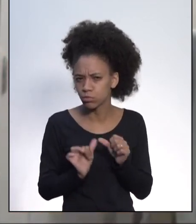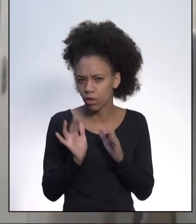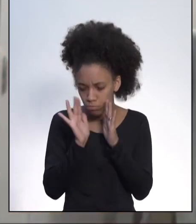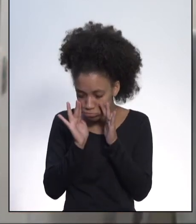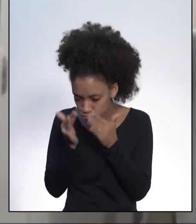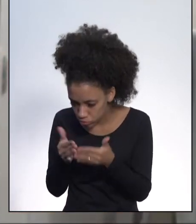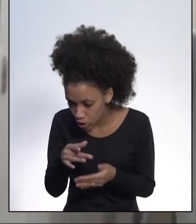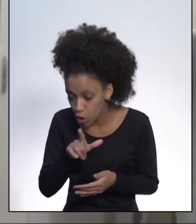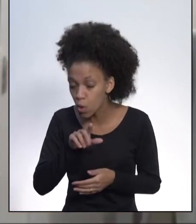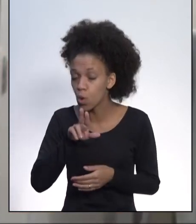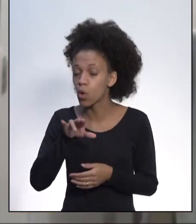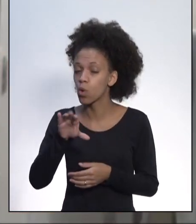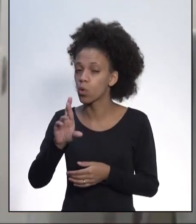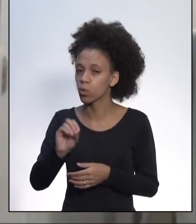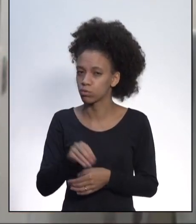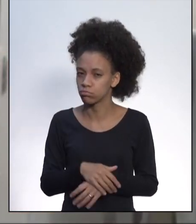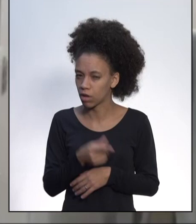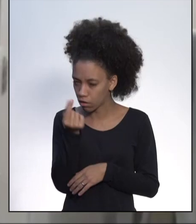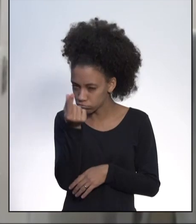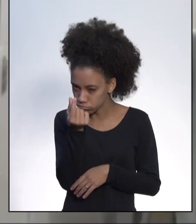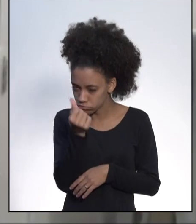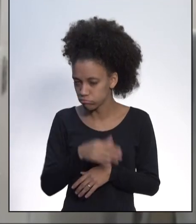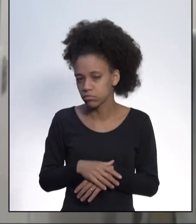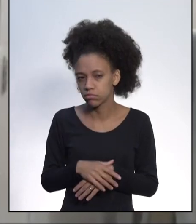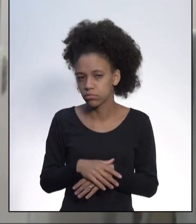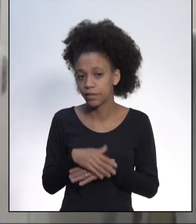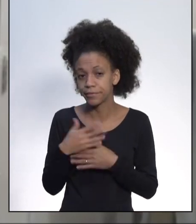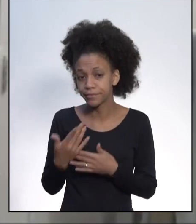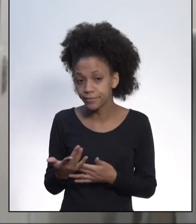100% no lucro, tá? Ou seja, um